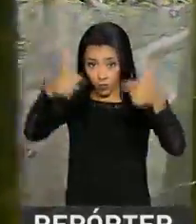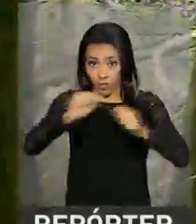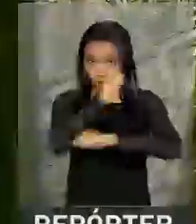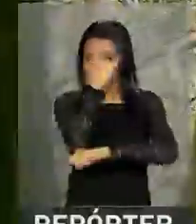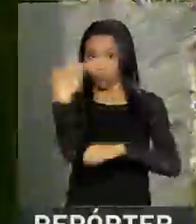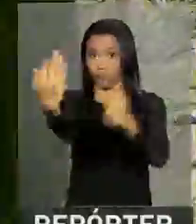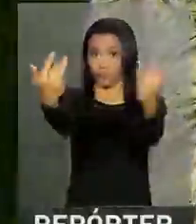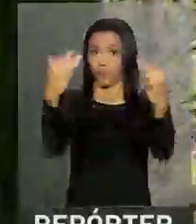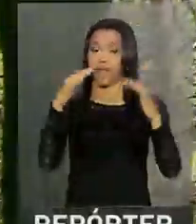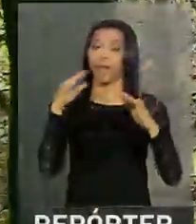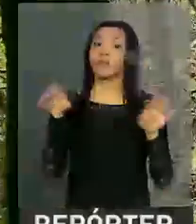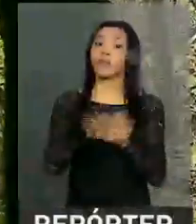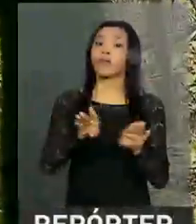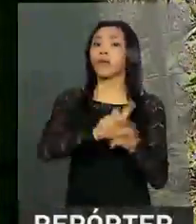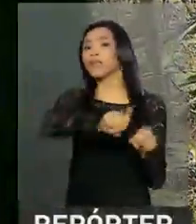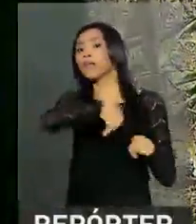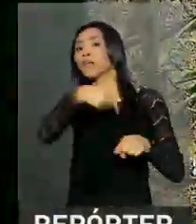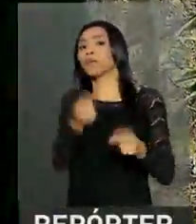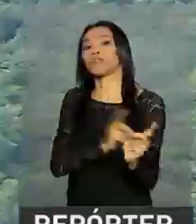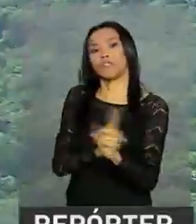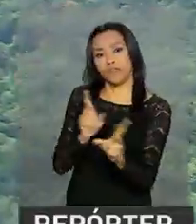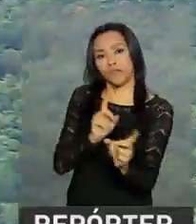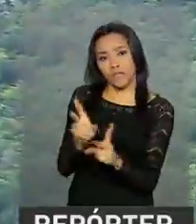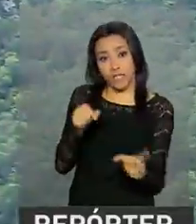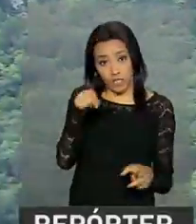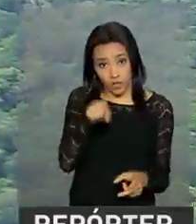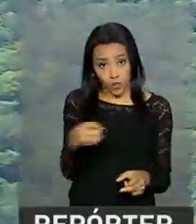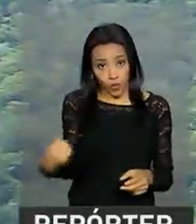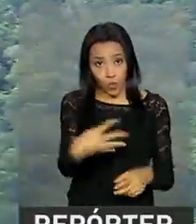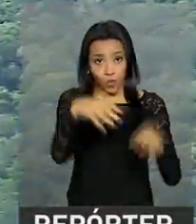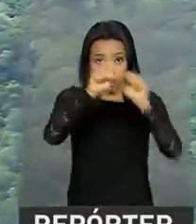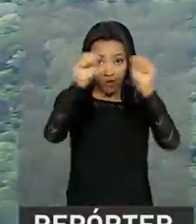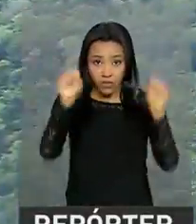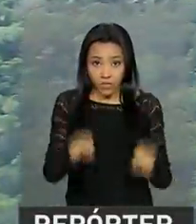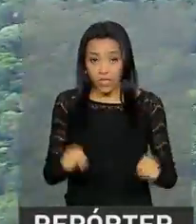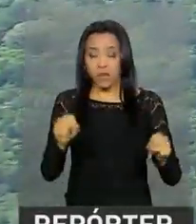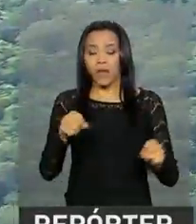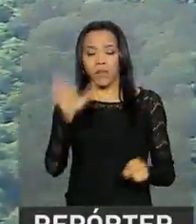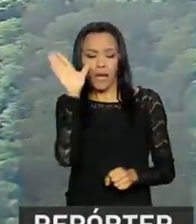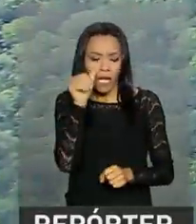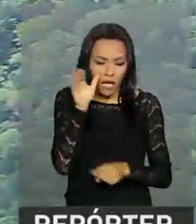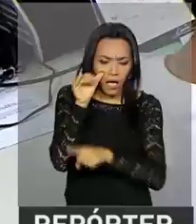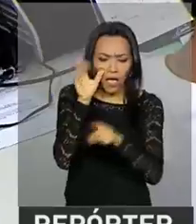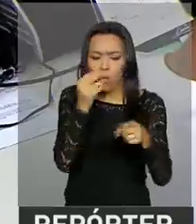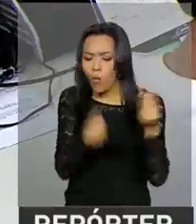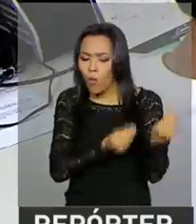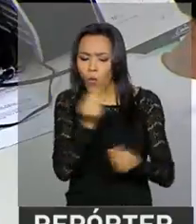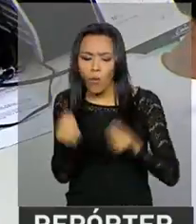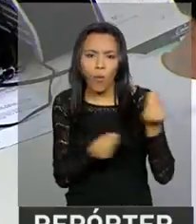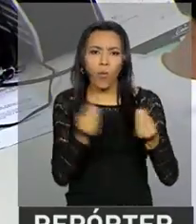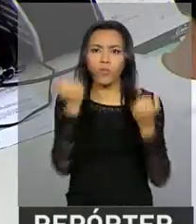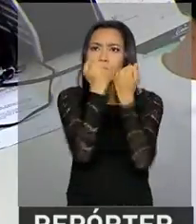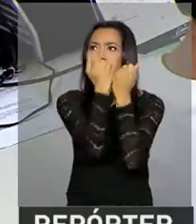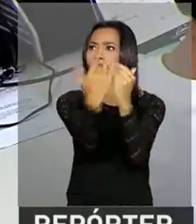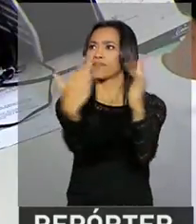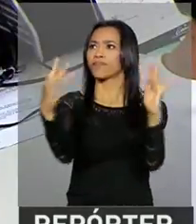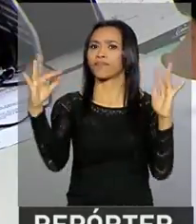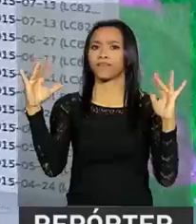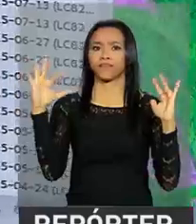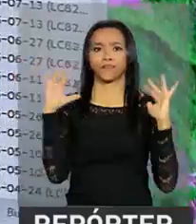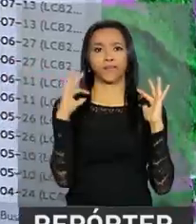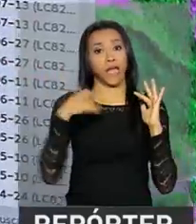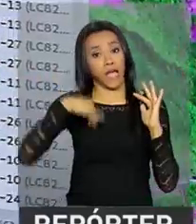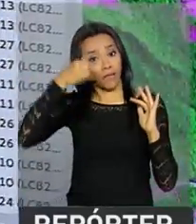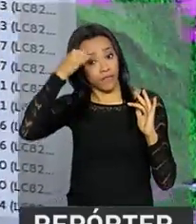a comercialização. O novo sistema vai trazer transparência para os processos de manejo florestal, ajudar no combate